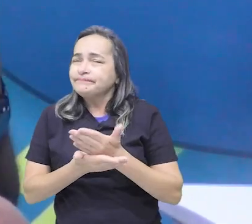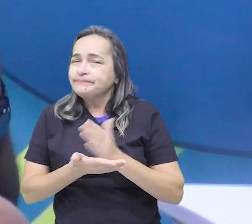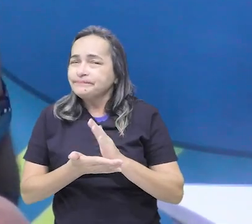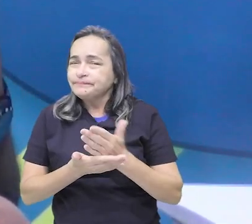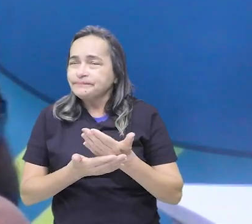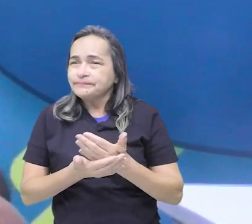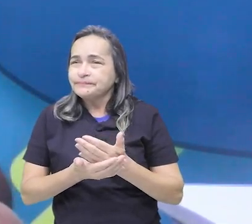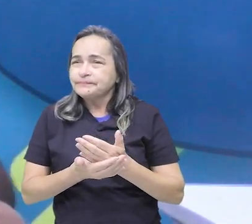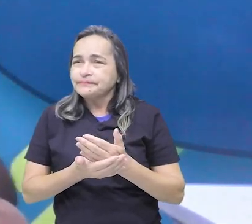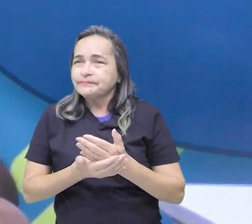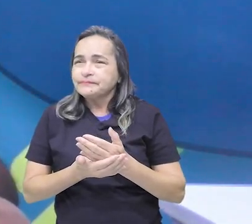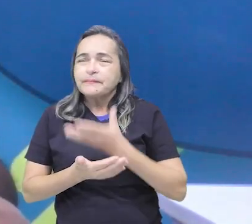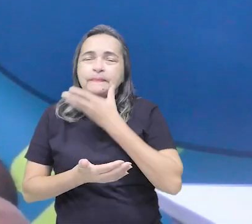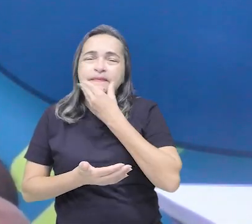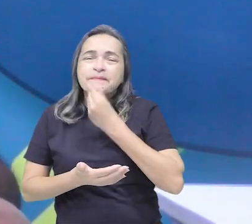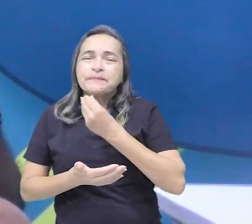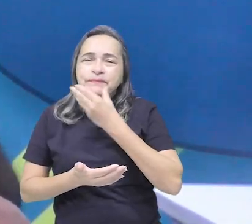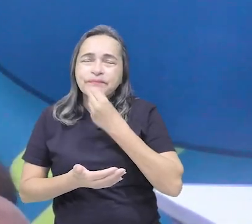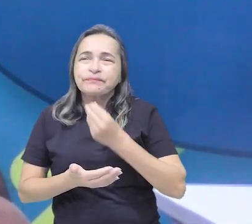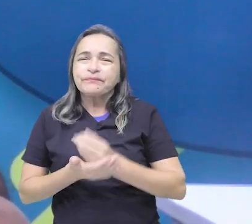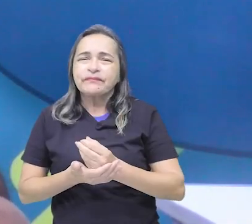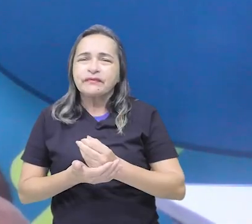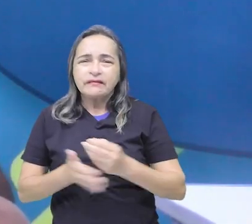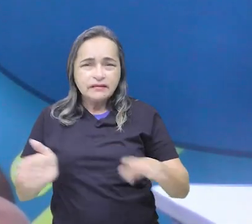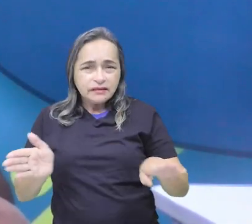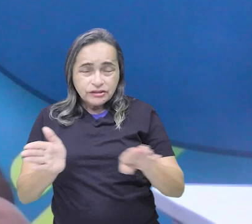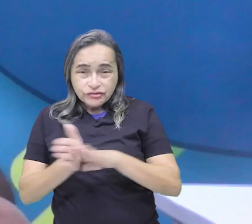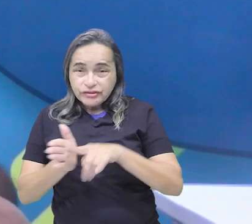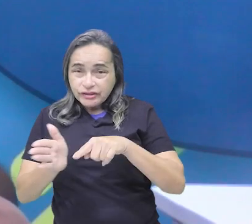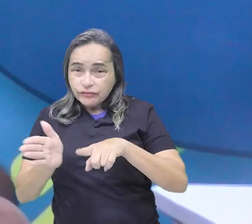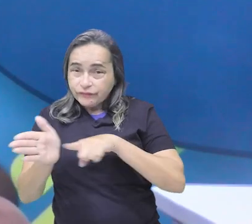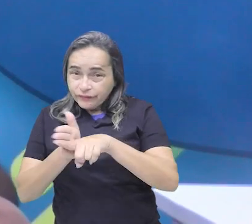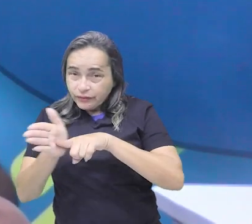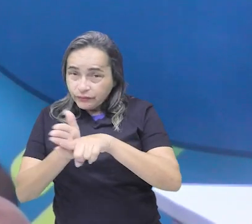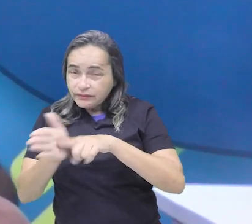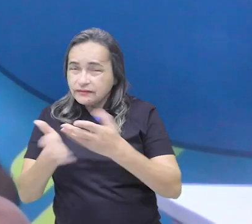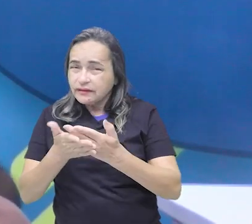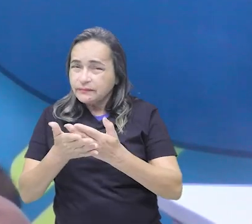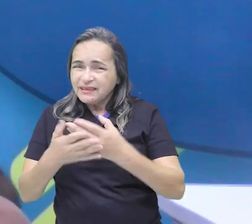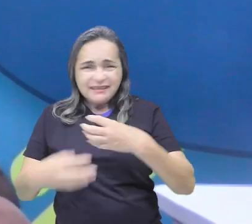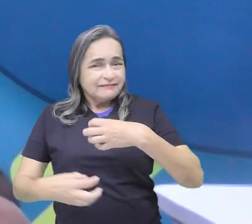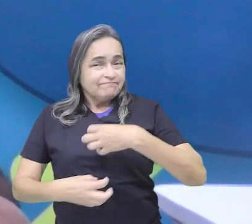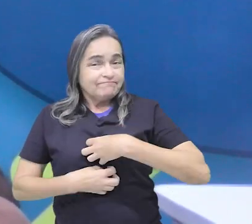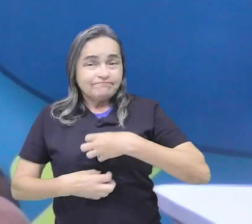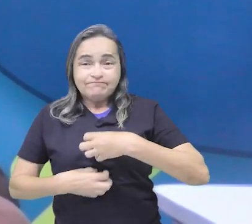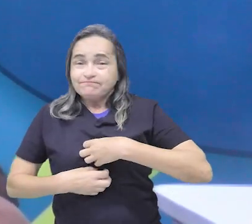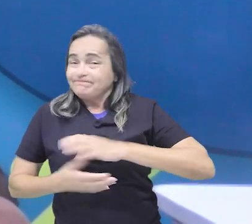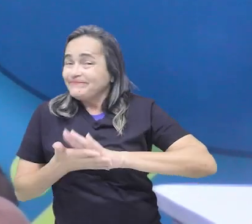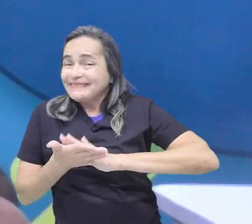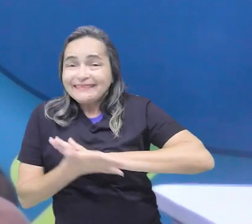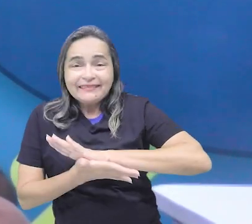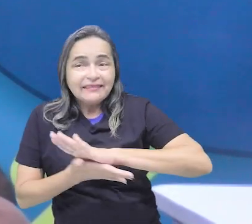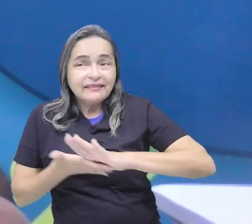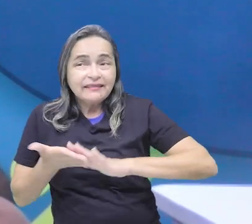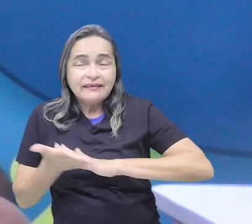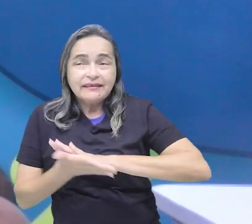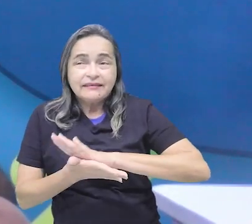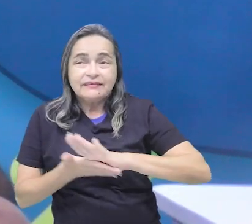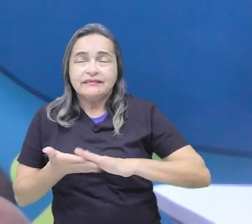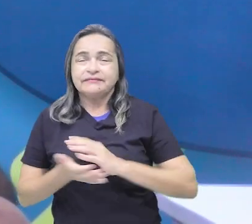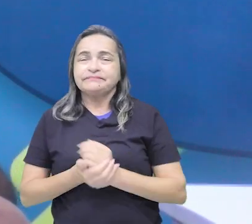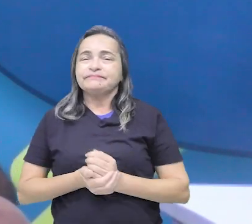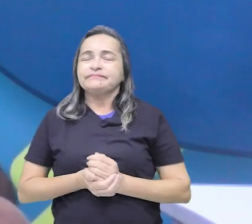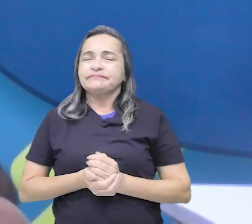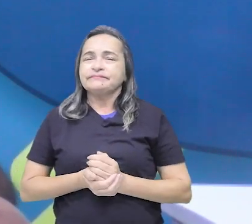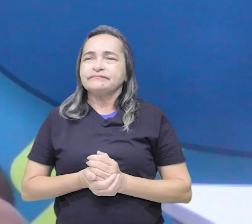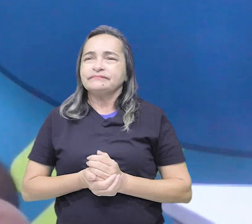pacientes chegam assintomáticos. Esses pacientes assintomáticos, o câncer de próstata, a gente tem que deixar claro, Marcelo, que ele é um